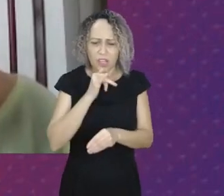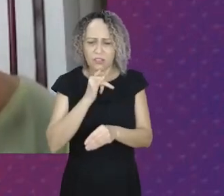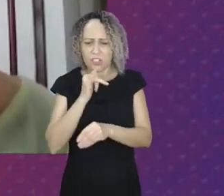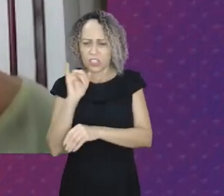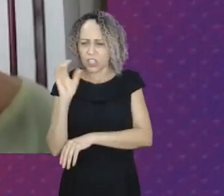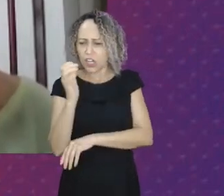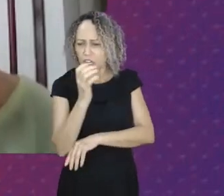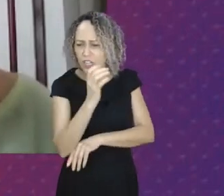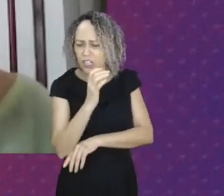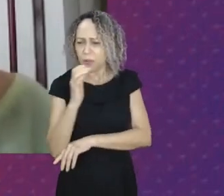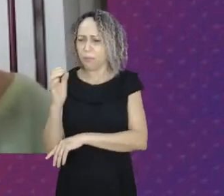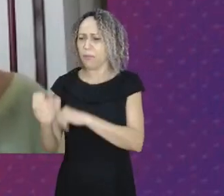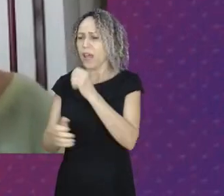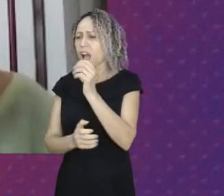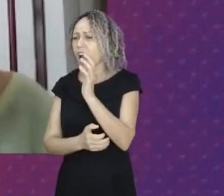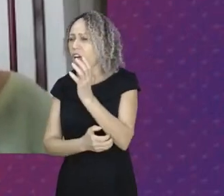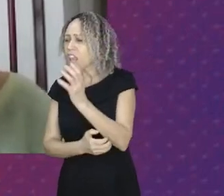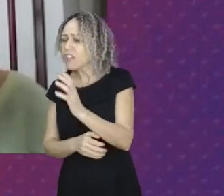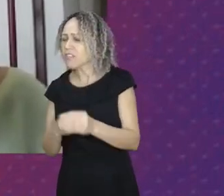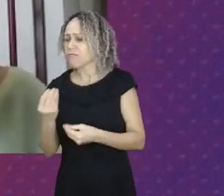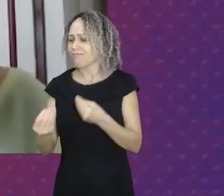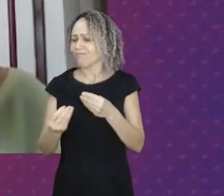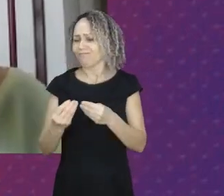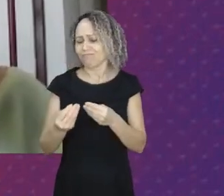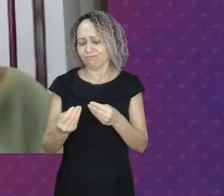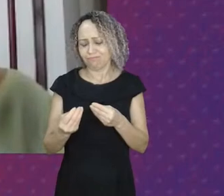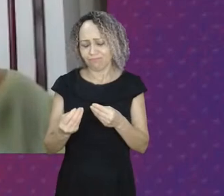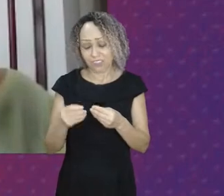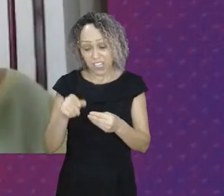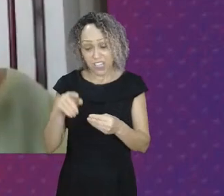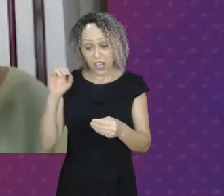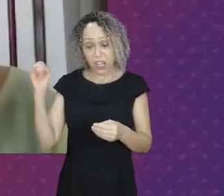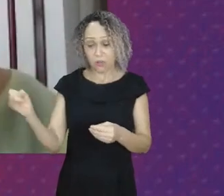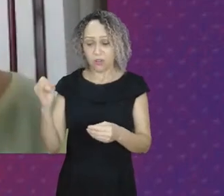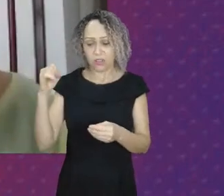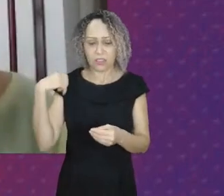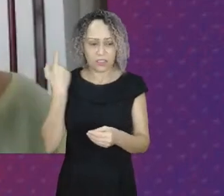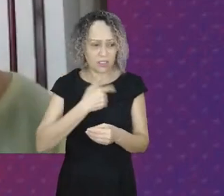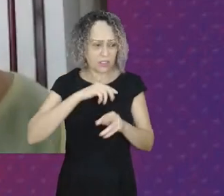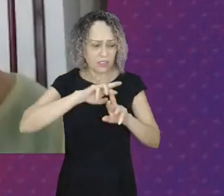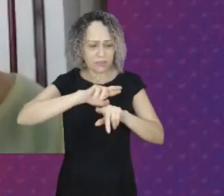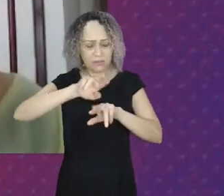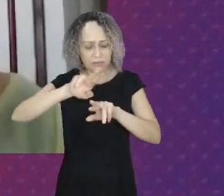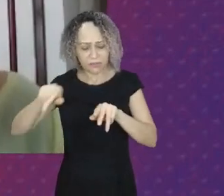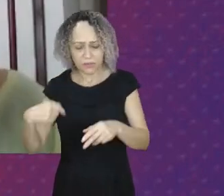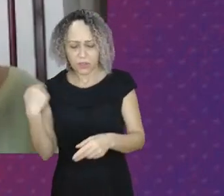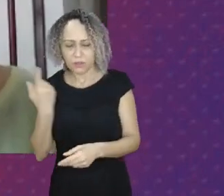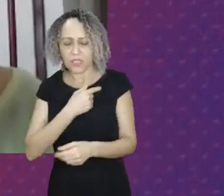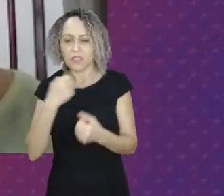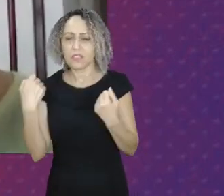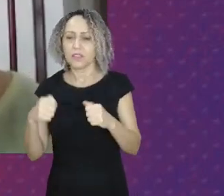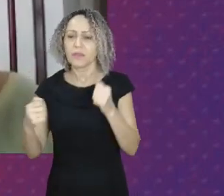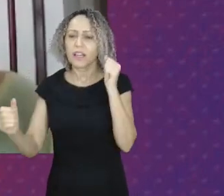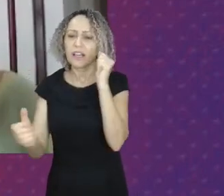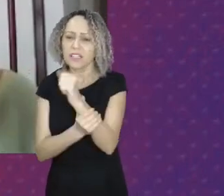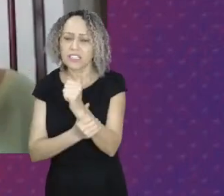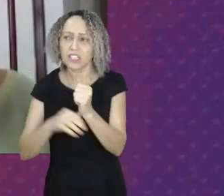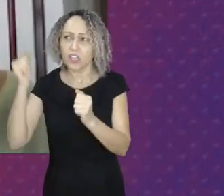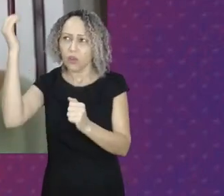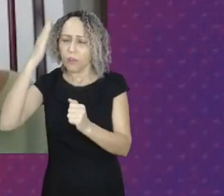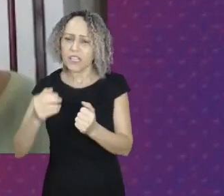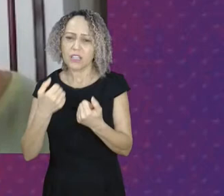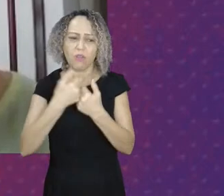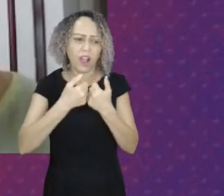importantes na diversidade dos nossos alimentos. Nós precisamos garantir que, no Brasil, o cultivo do